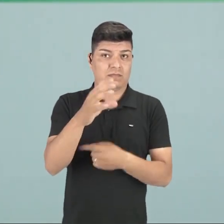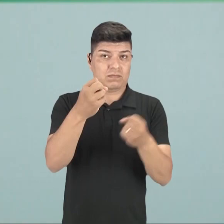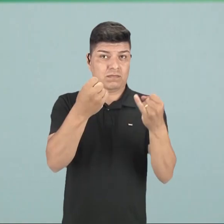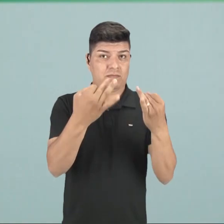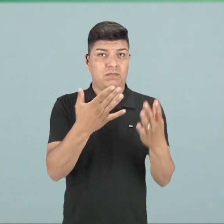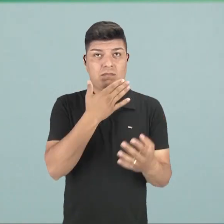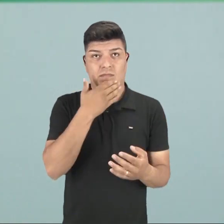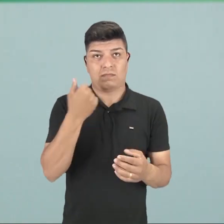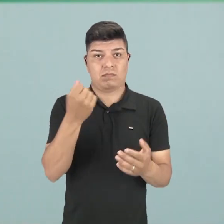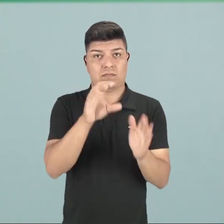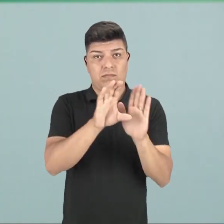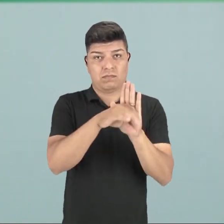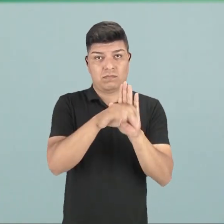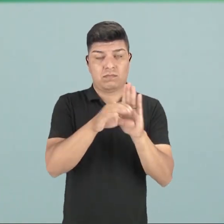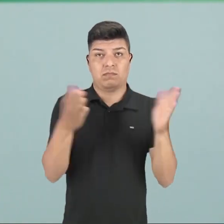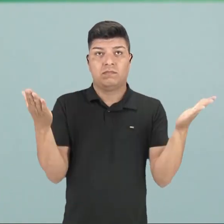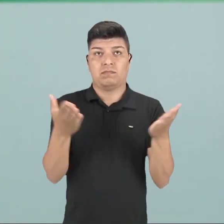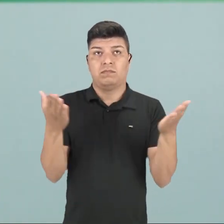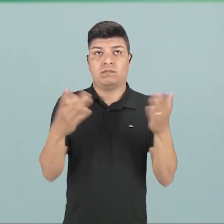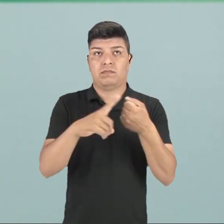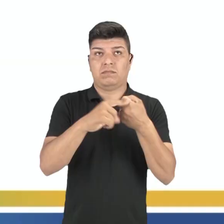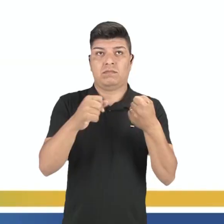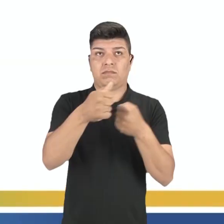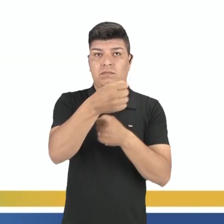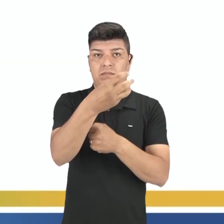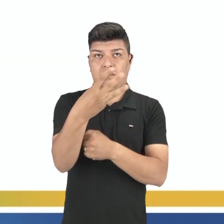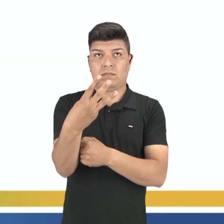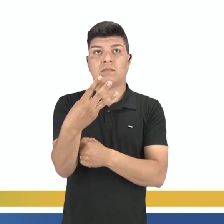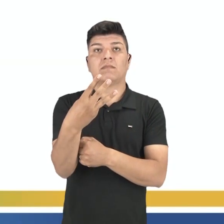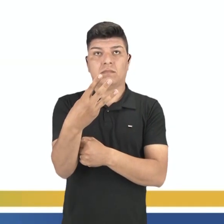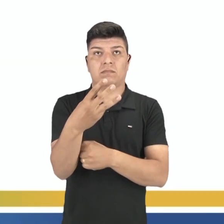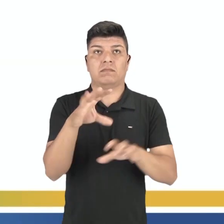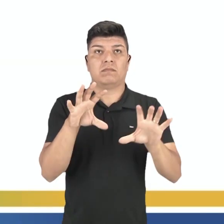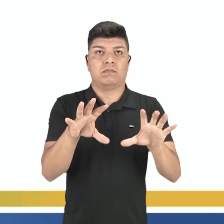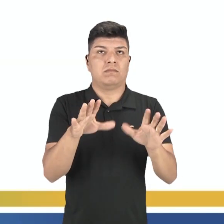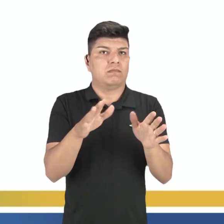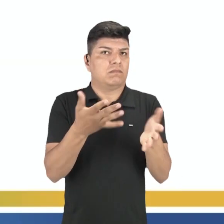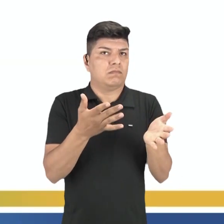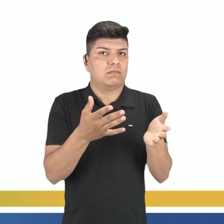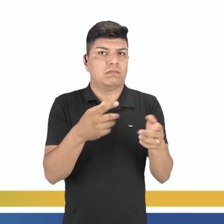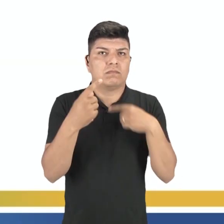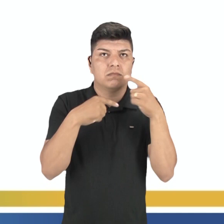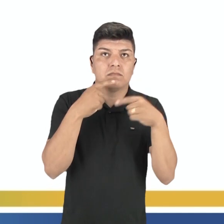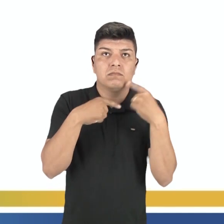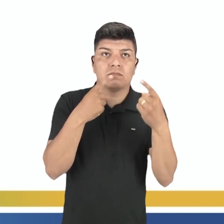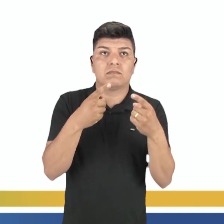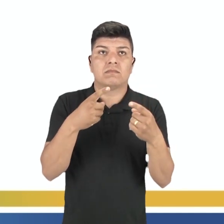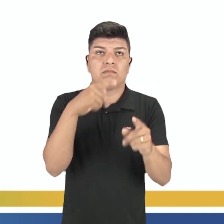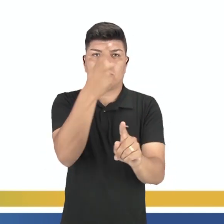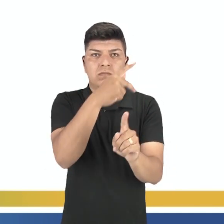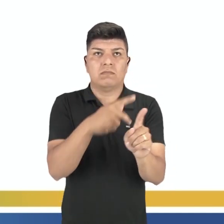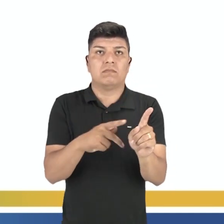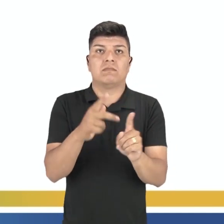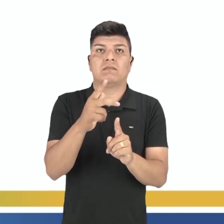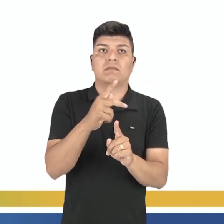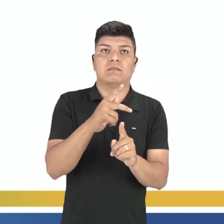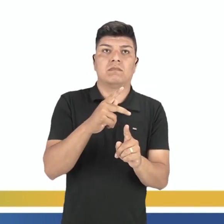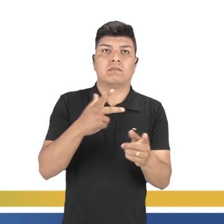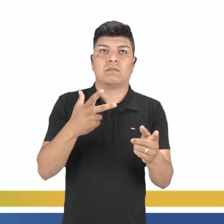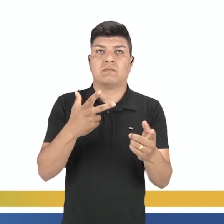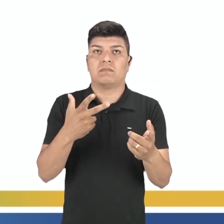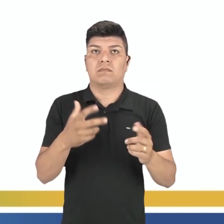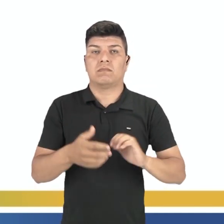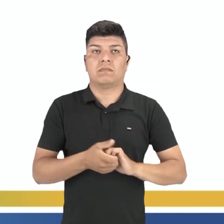pouquinho sobre o assunto de hoje, tá? Artigo 13 diz: os casos de suspeita ou confirmação de castigo físico, de tratamento cruel